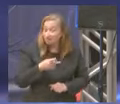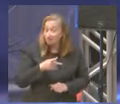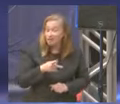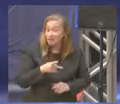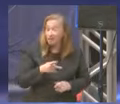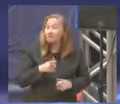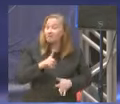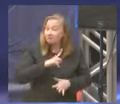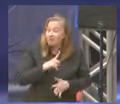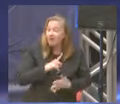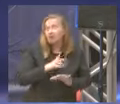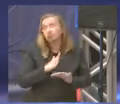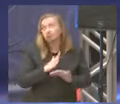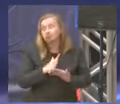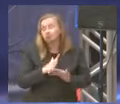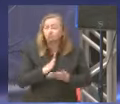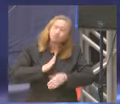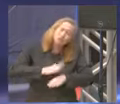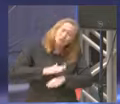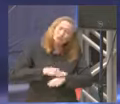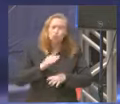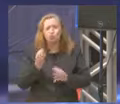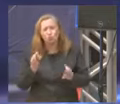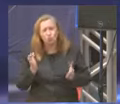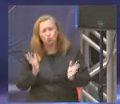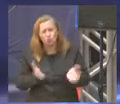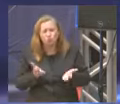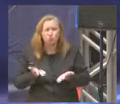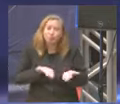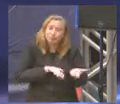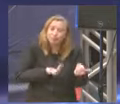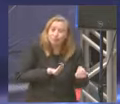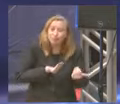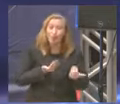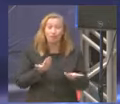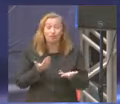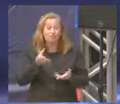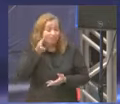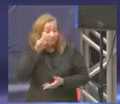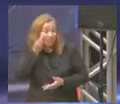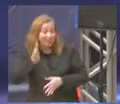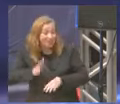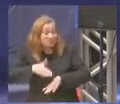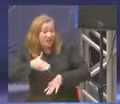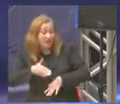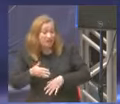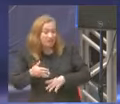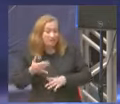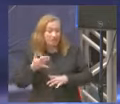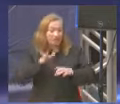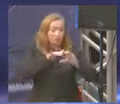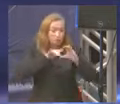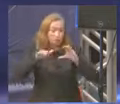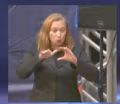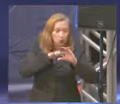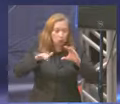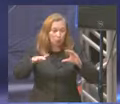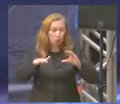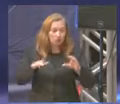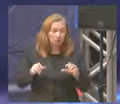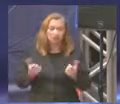tem um momento hoje que os jovens, acho que talvez se interessem mais de ser influenciadores